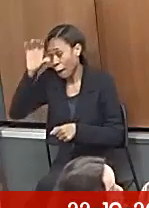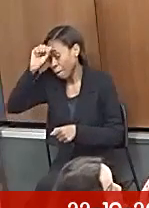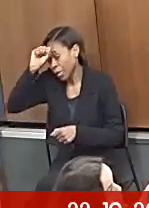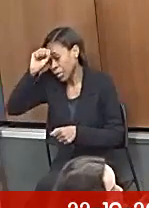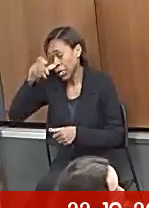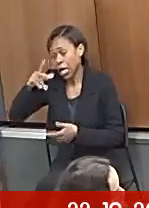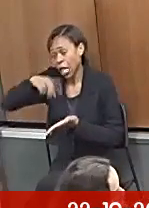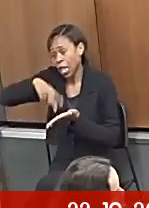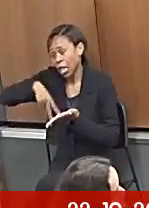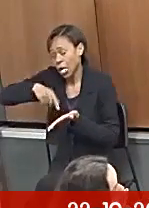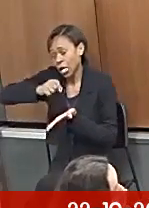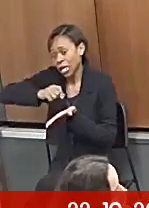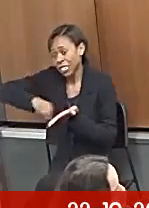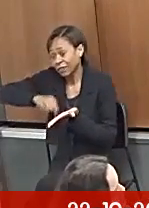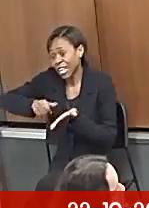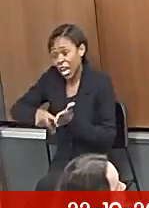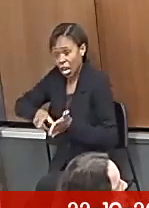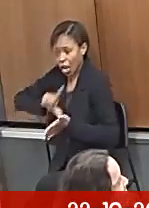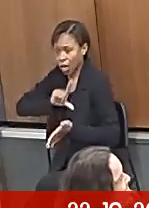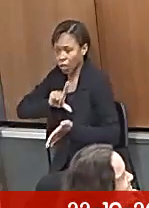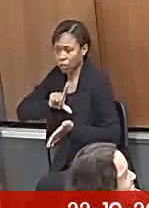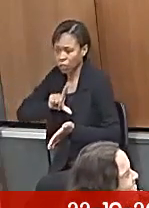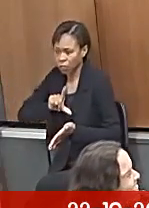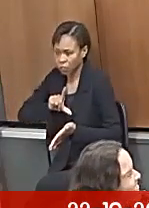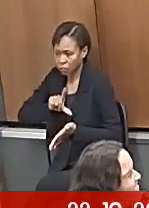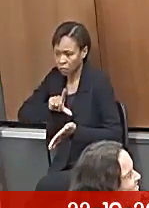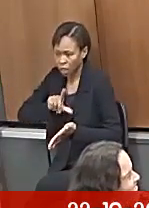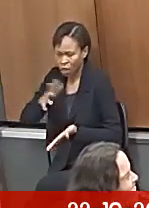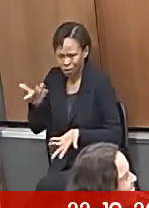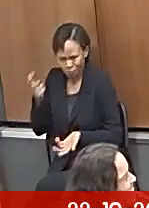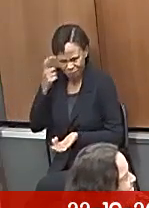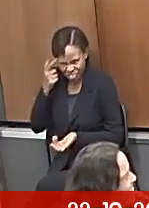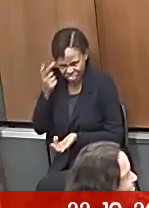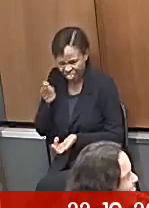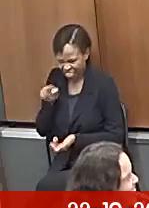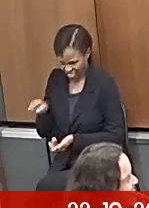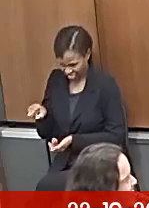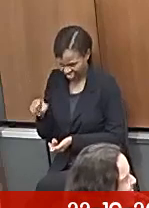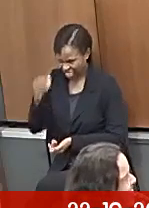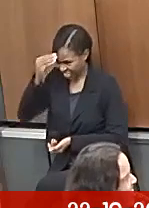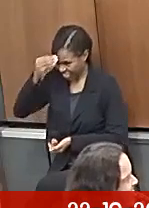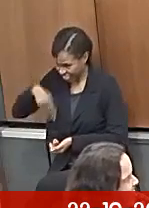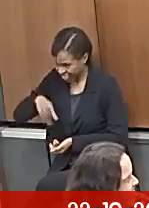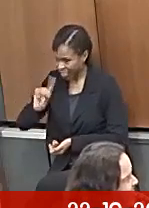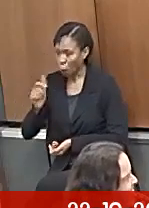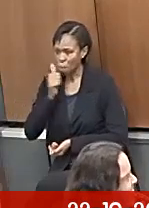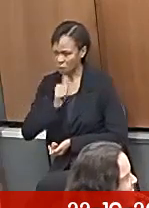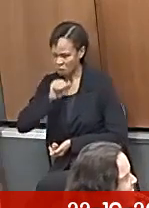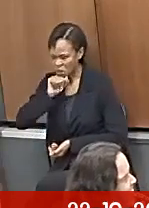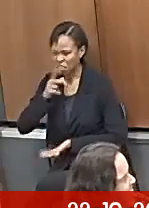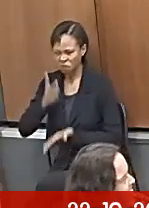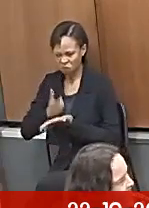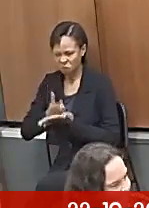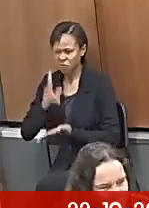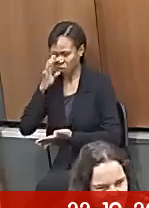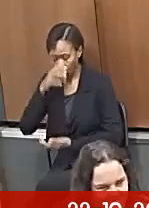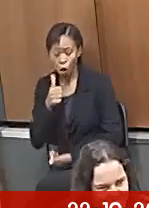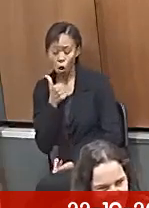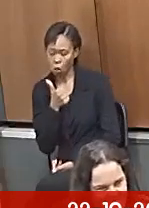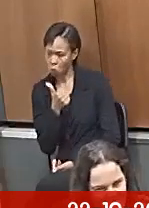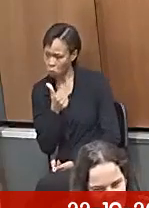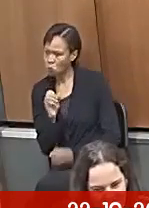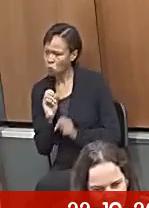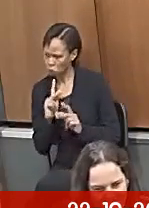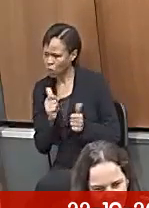acabar com a guerra da minha mãe, com a luta da minha mãe. Ela falou, tudo bem, eu sei que eu não tenho condições de fazer isso,